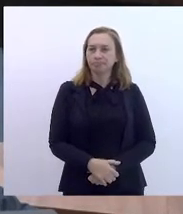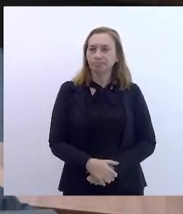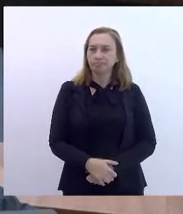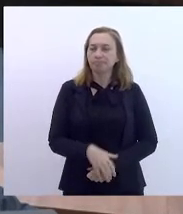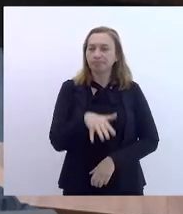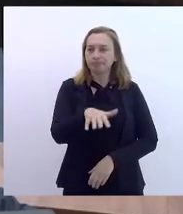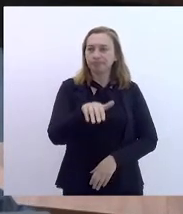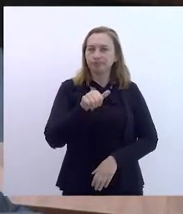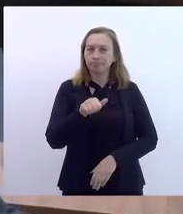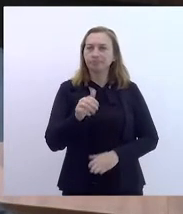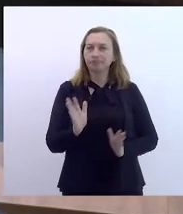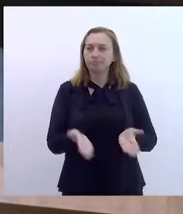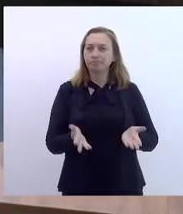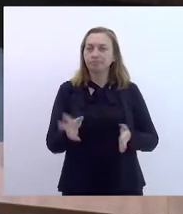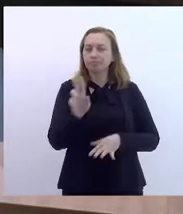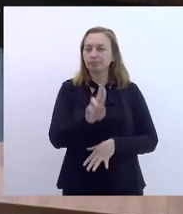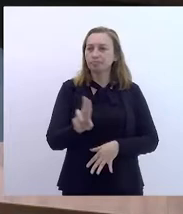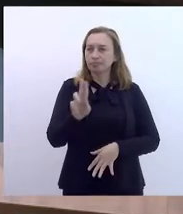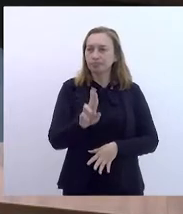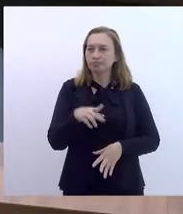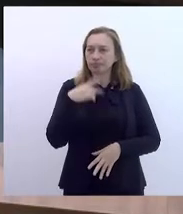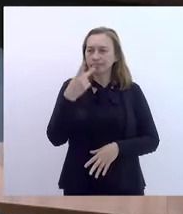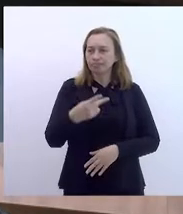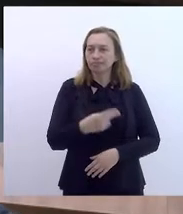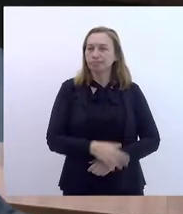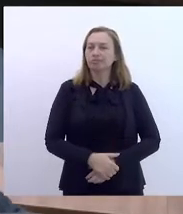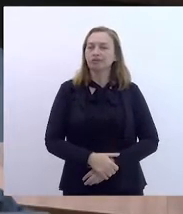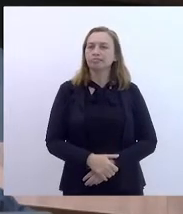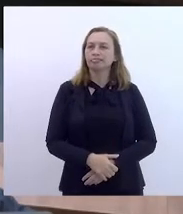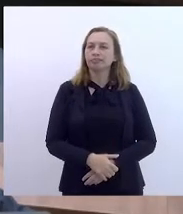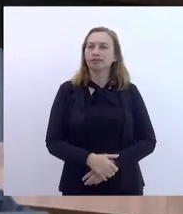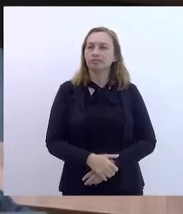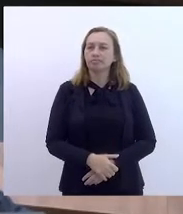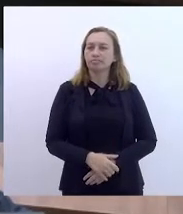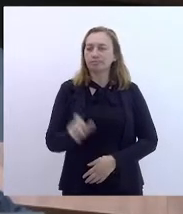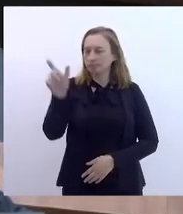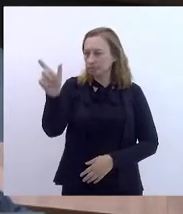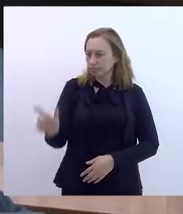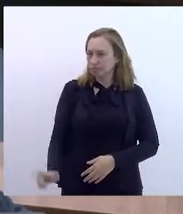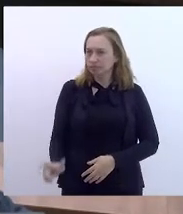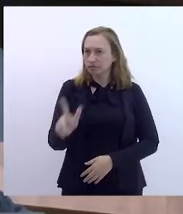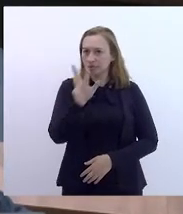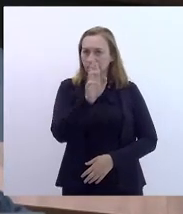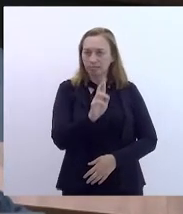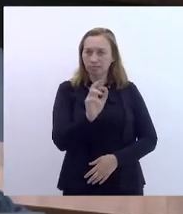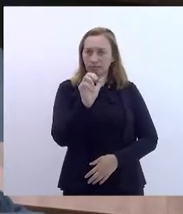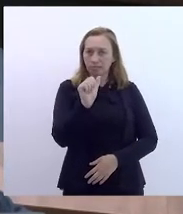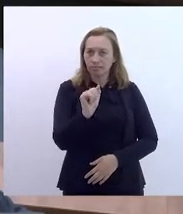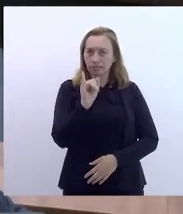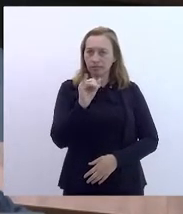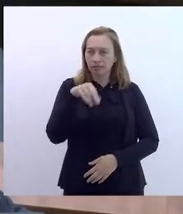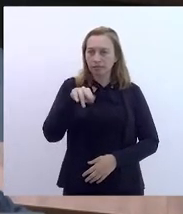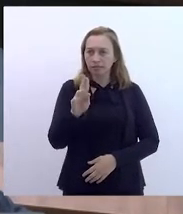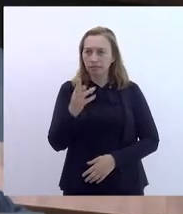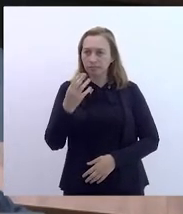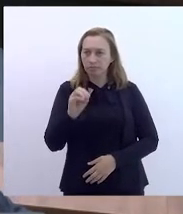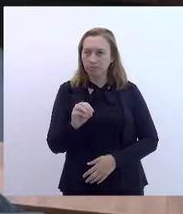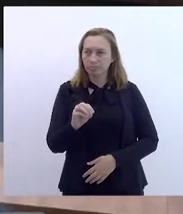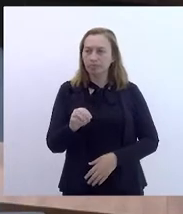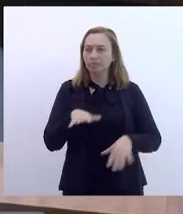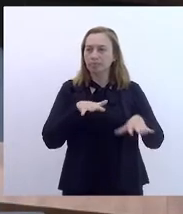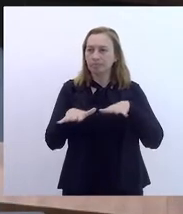chama agora para fazer o uso da palavra na figura de Raimundo com a rapa o